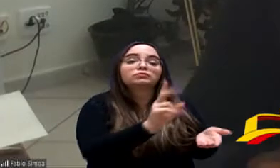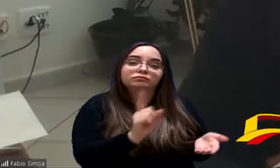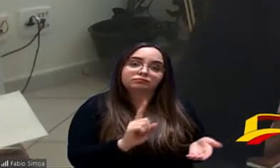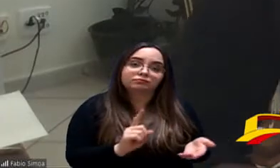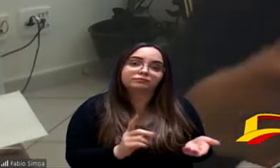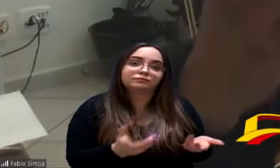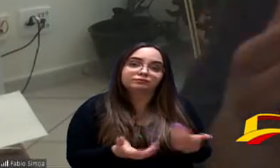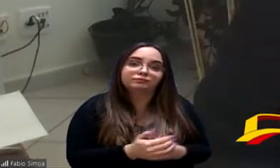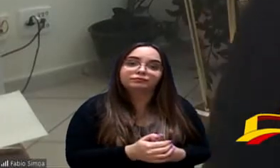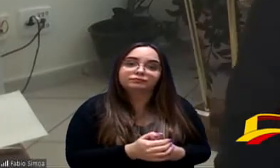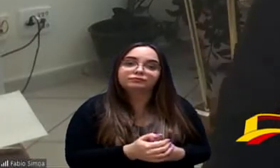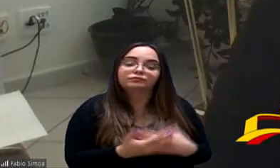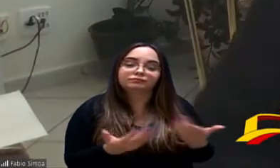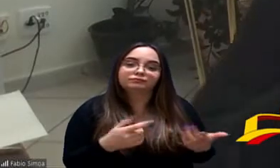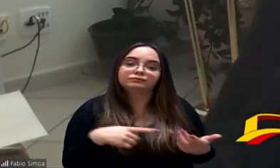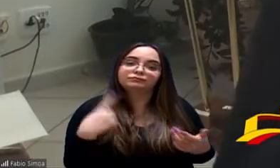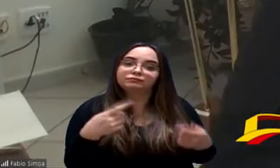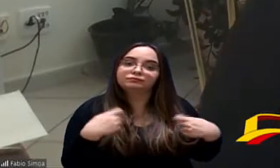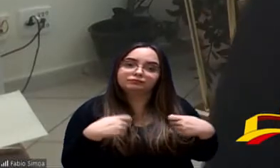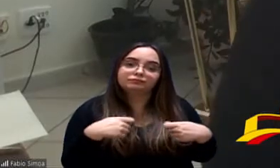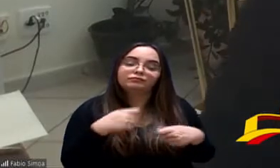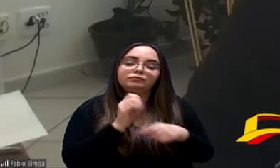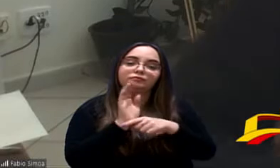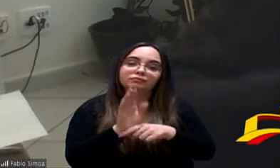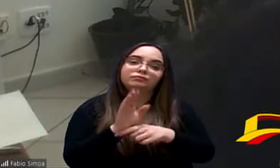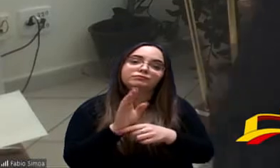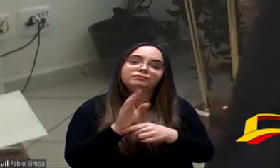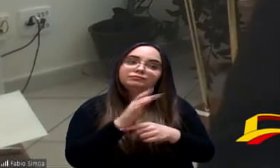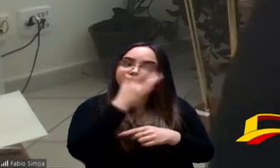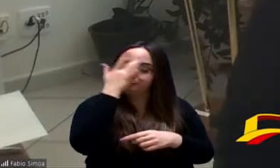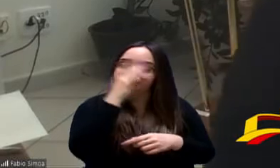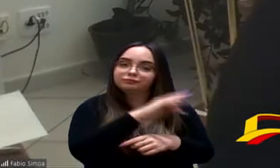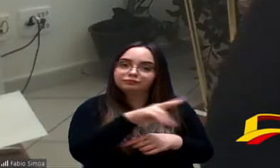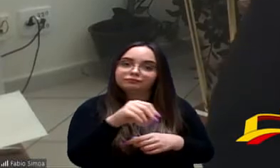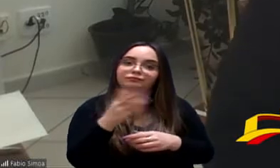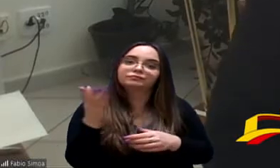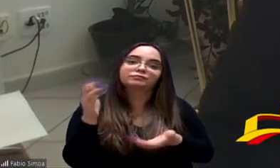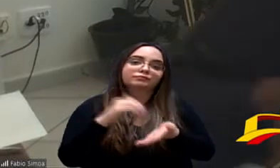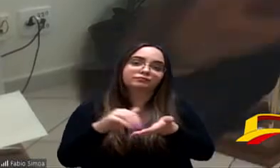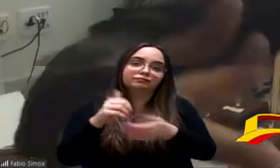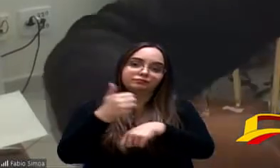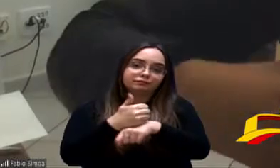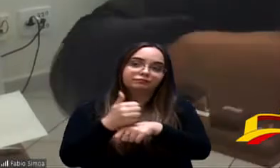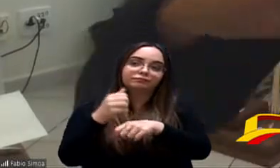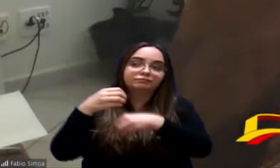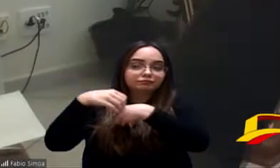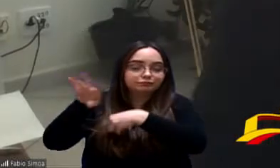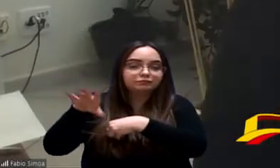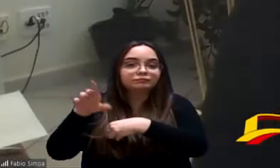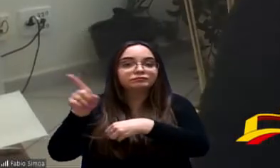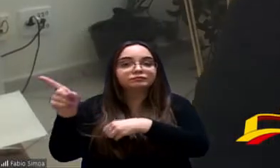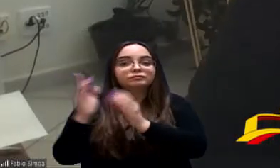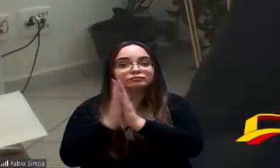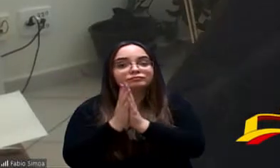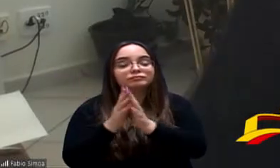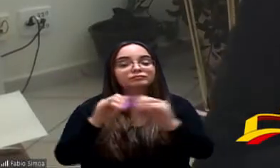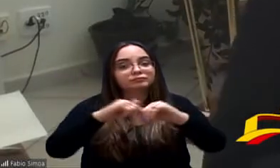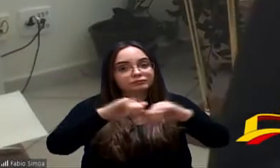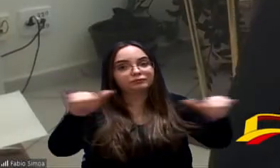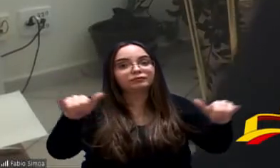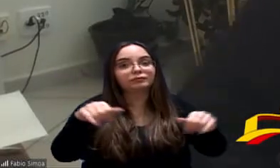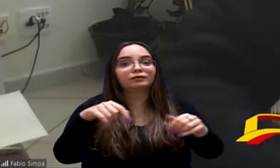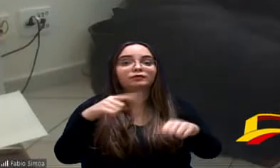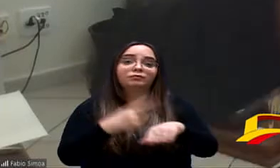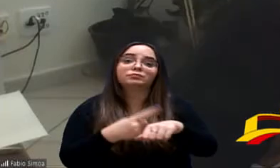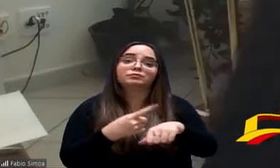modo de a gente passar aí para a população, passar para o secretário passar aí para fazer um comunicado, porque até 4